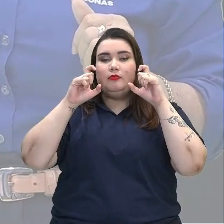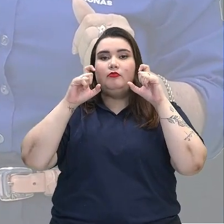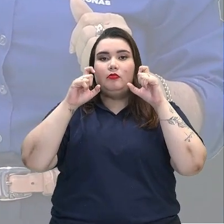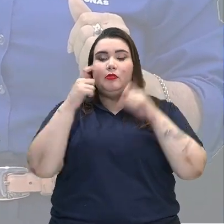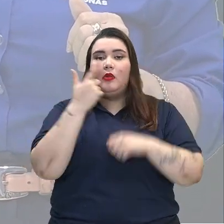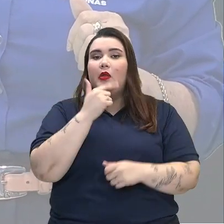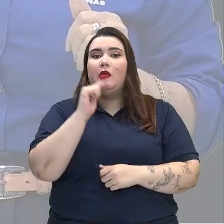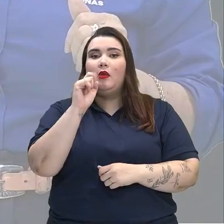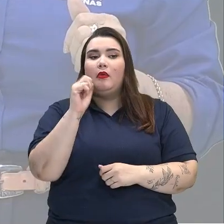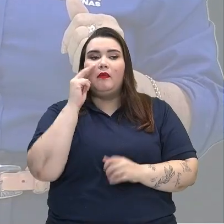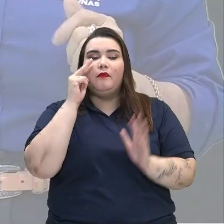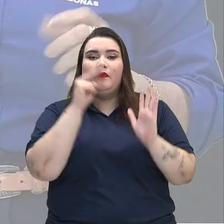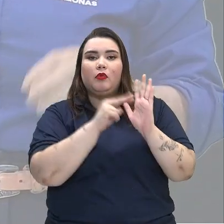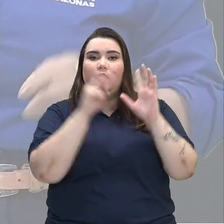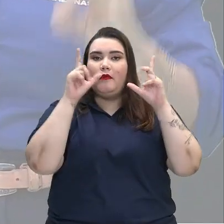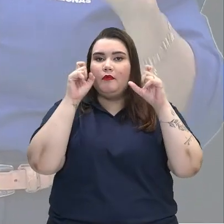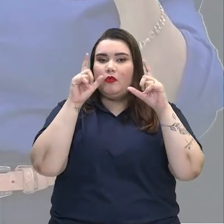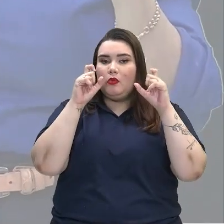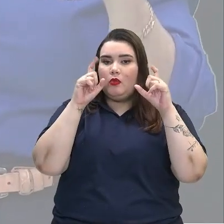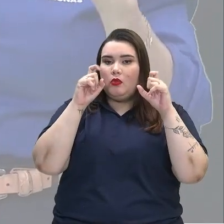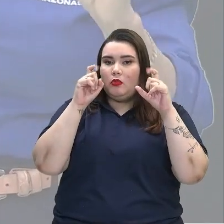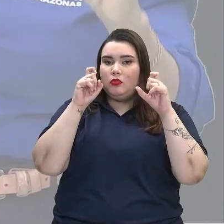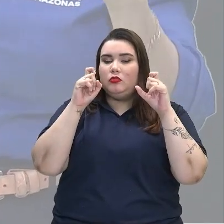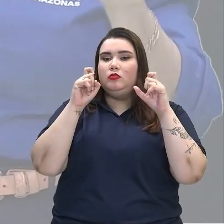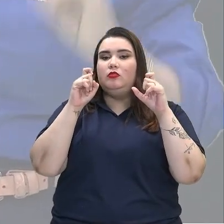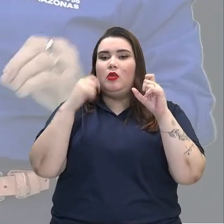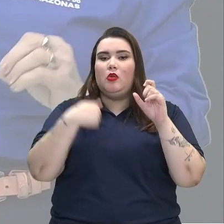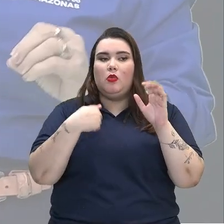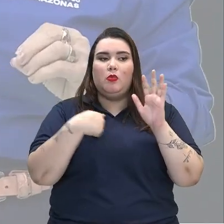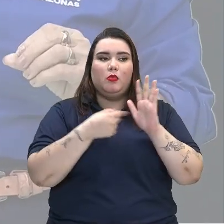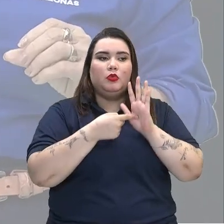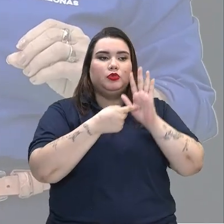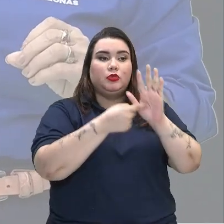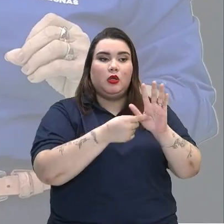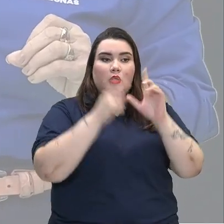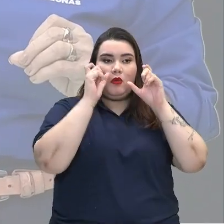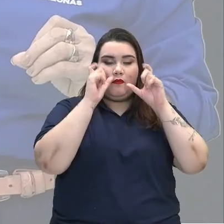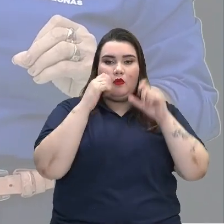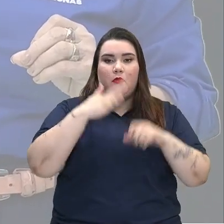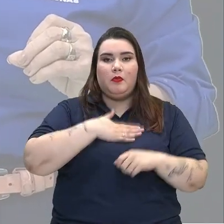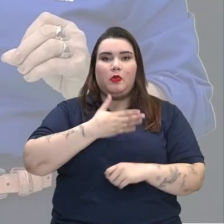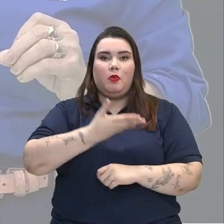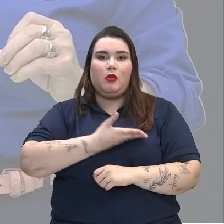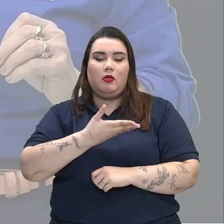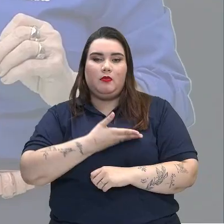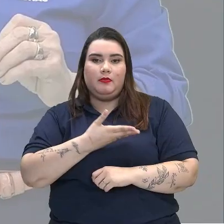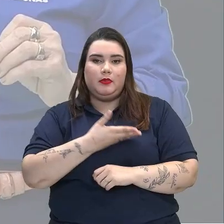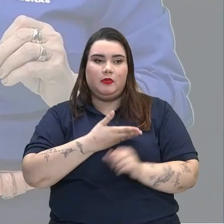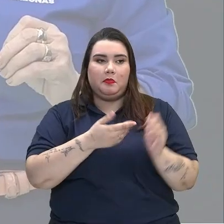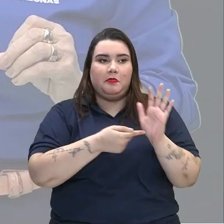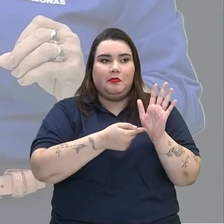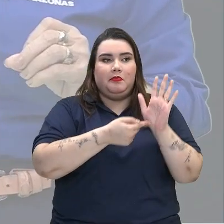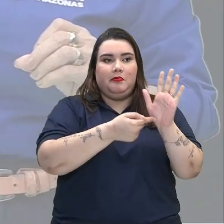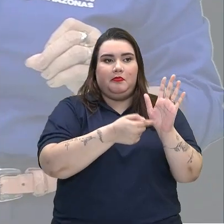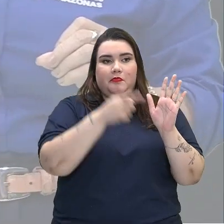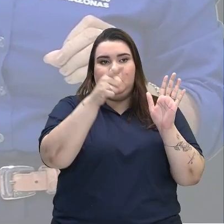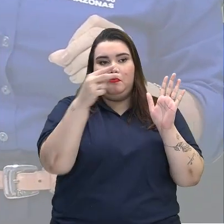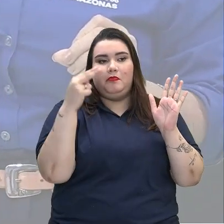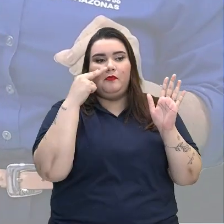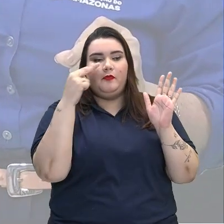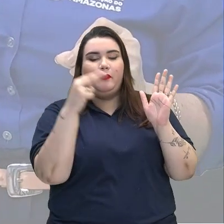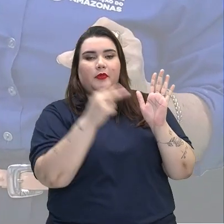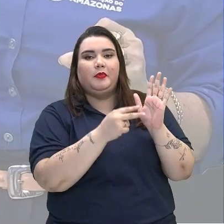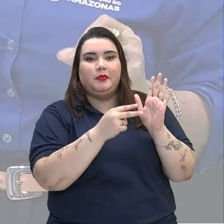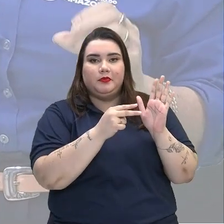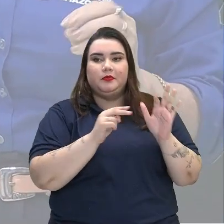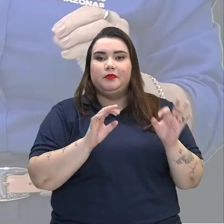direto, complemento desse verbo, sem preposição. A quem eu mostrei a foto? Ao meu amigo. Veja que esse a é preposição e tudo